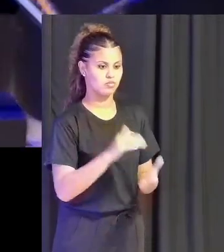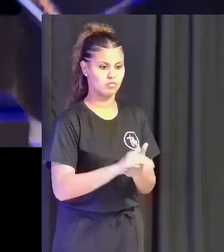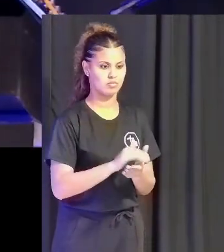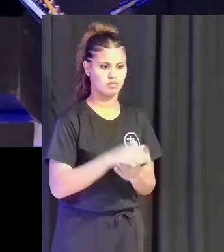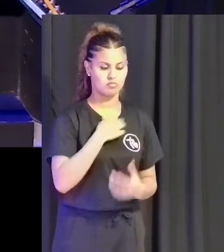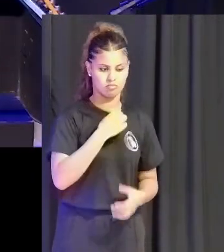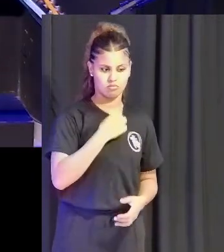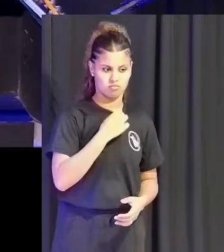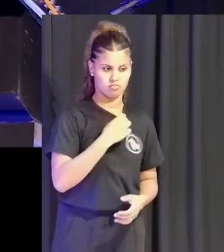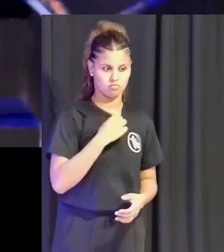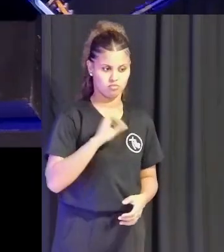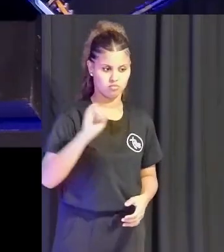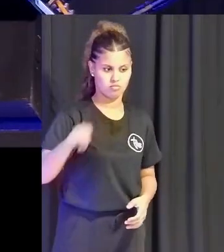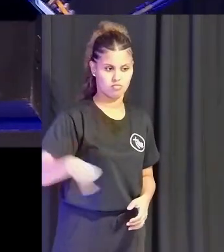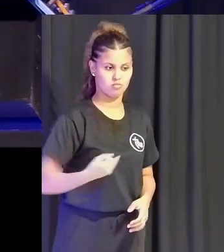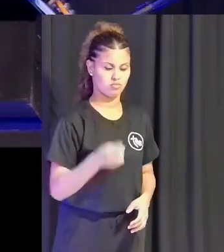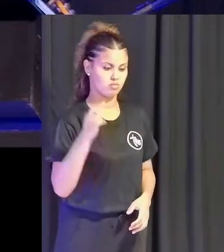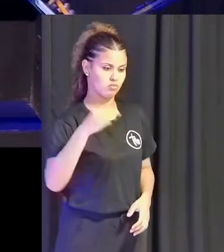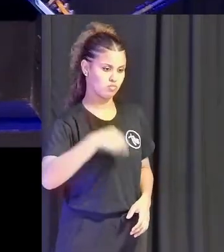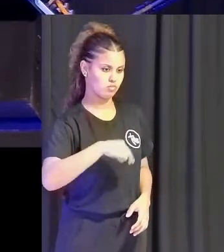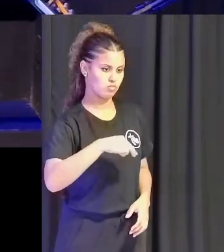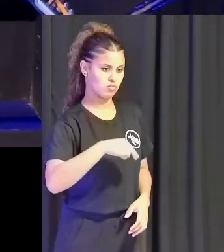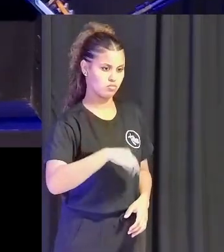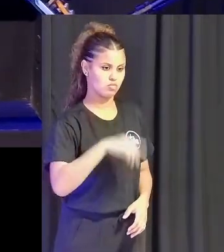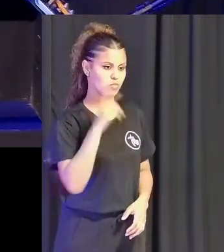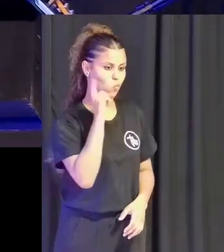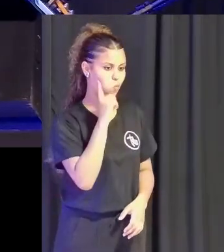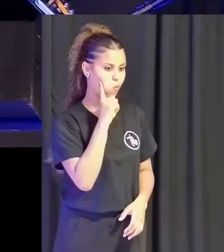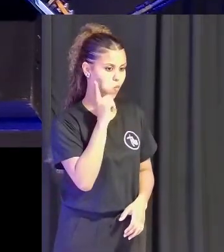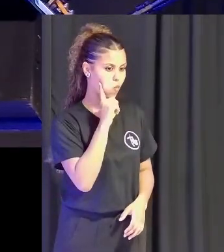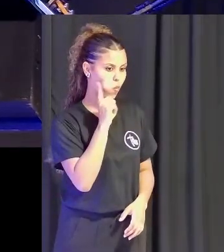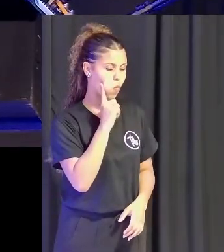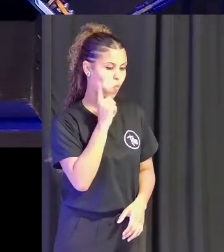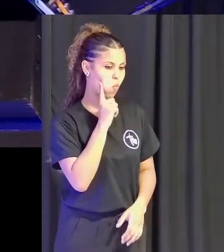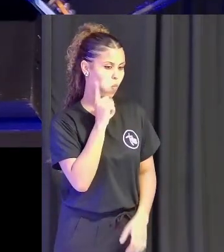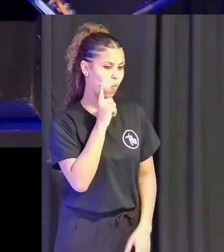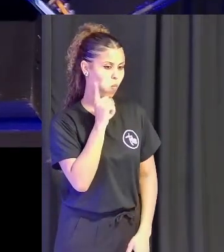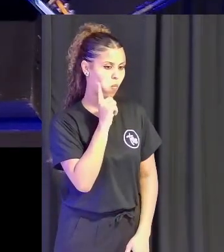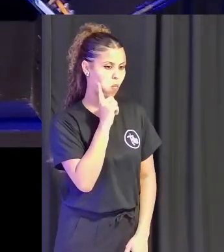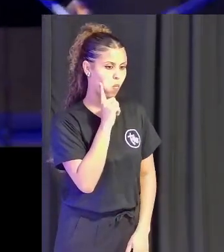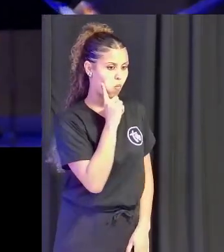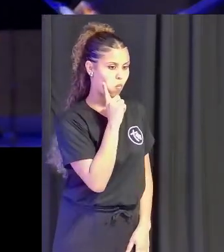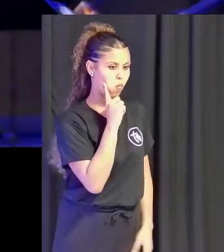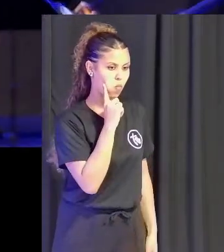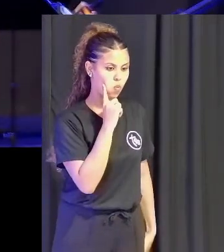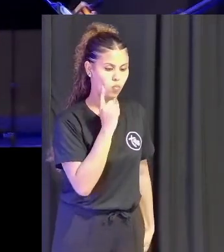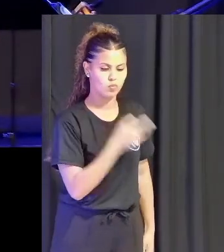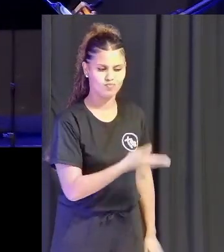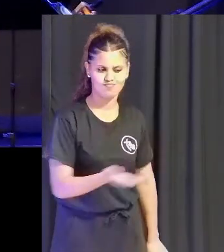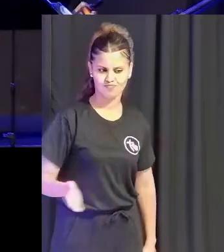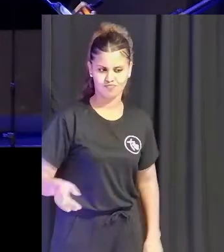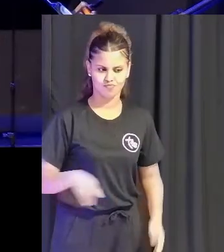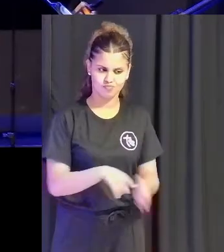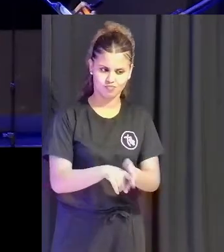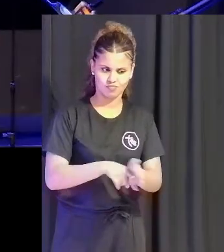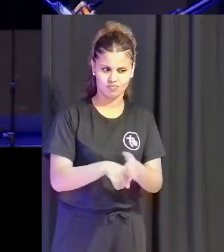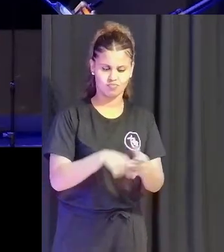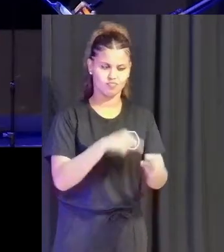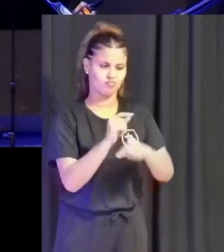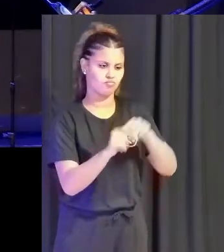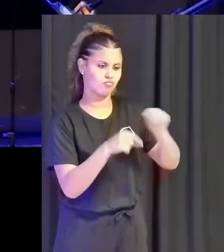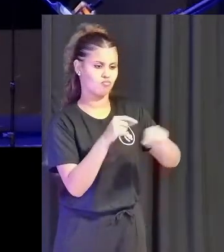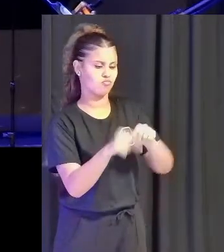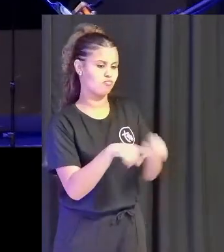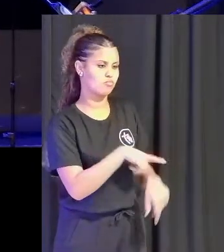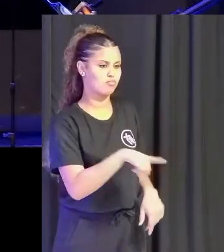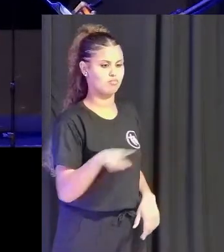IMB. E vários de vocês têm me perguntado o que você faz, o que é teu trabalho. E eu queria compartilhar um pouquinho